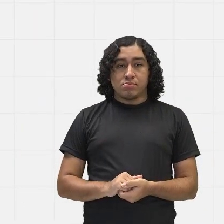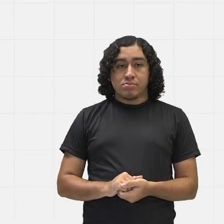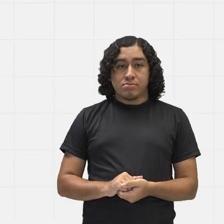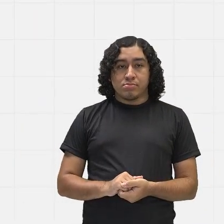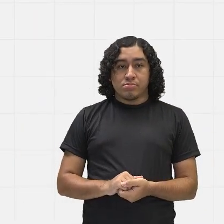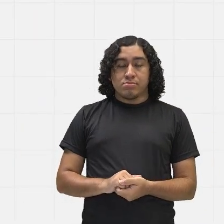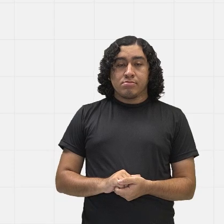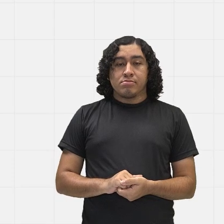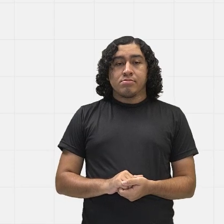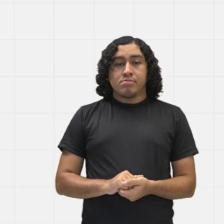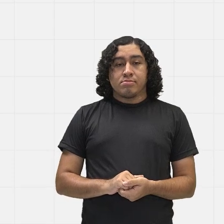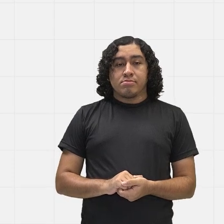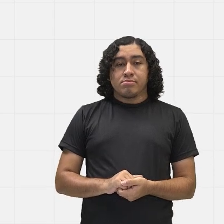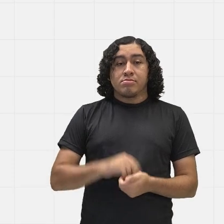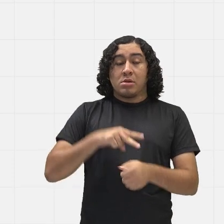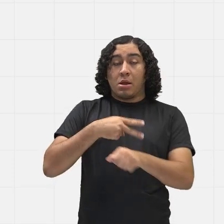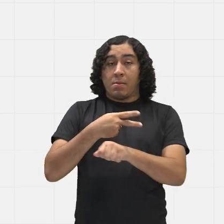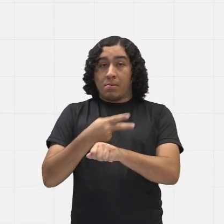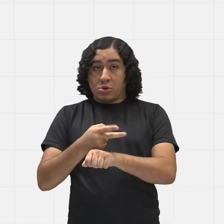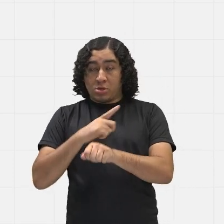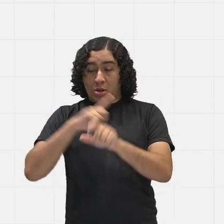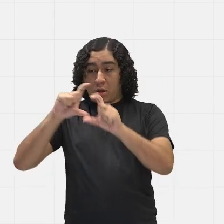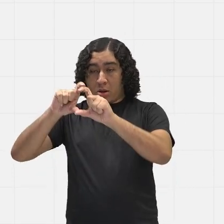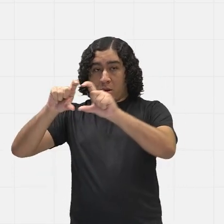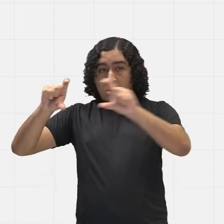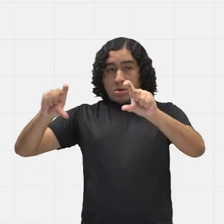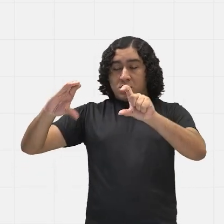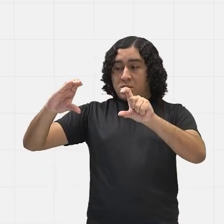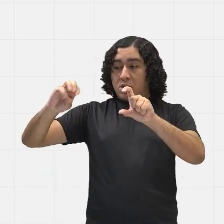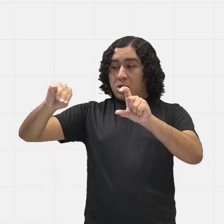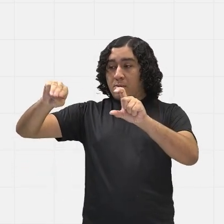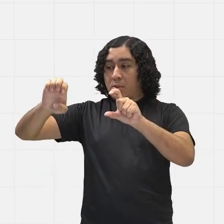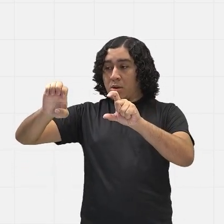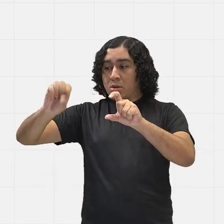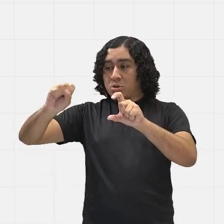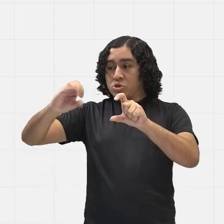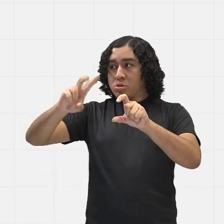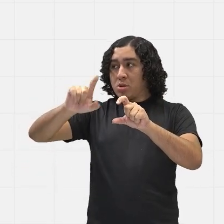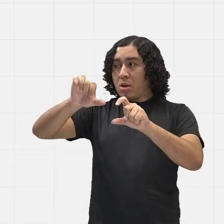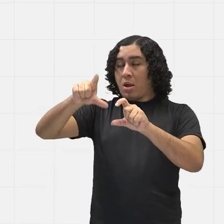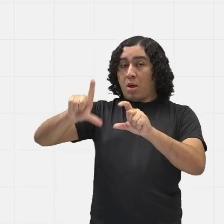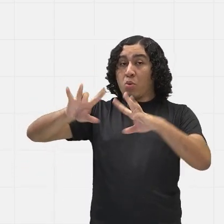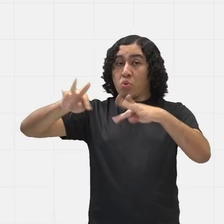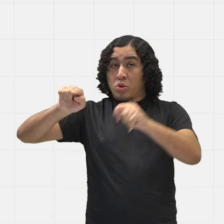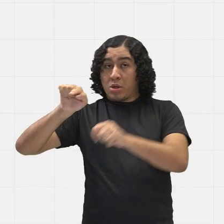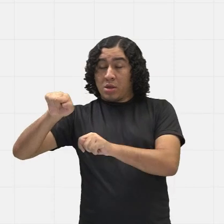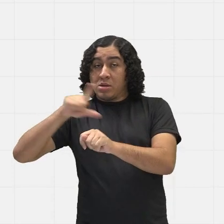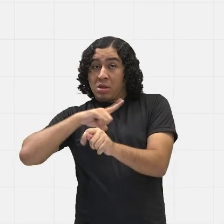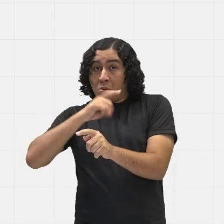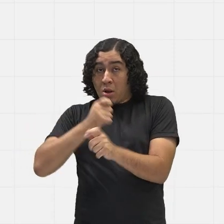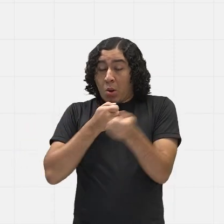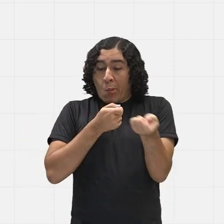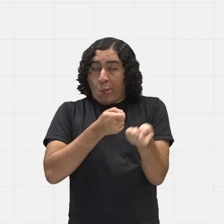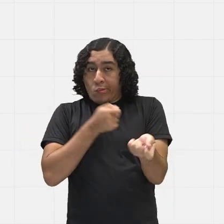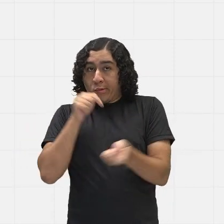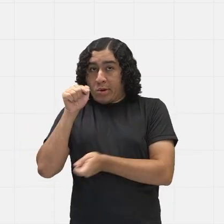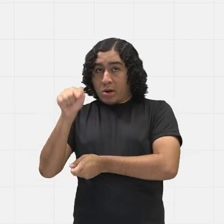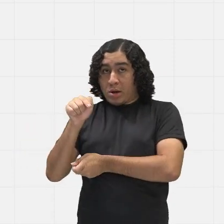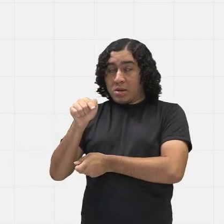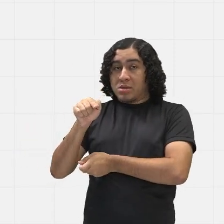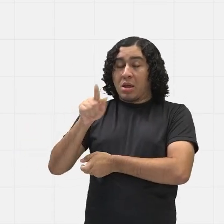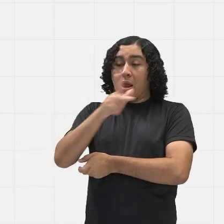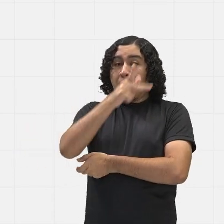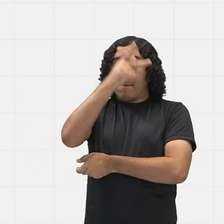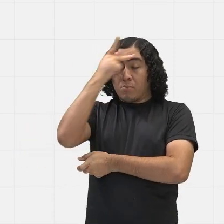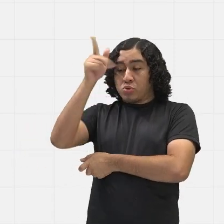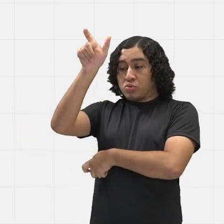social. Gente, todos esses logins que eu estou falando, eles são logins moderadores. Como eu falei para vocês, são logins que têm uma